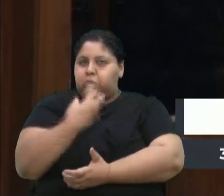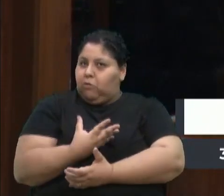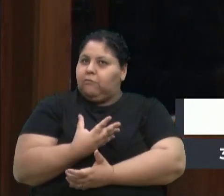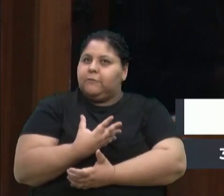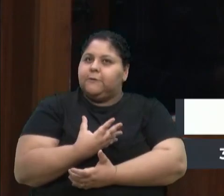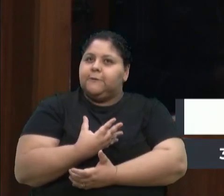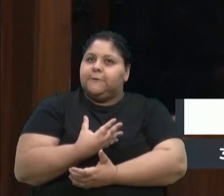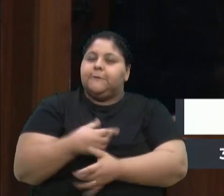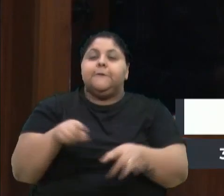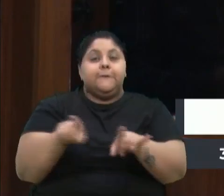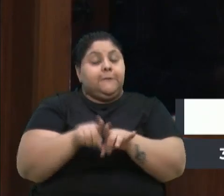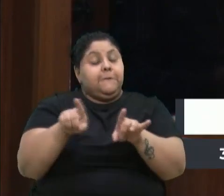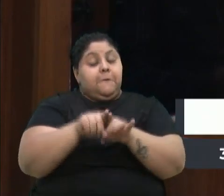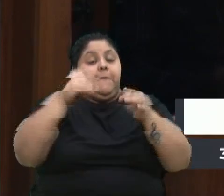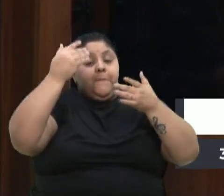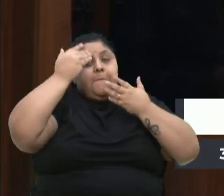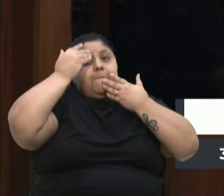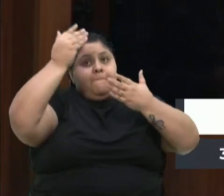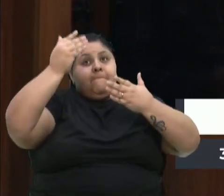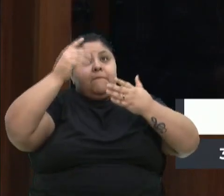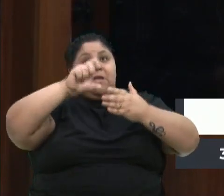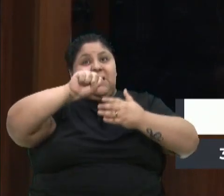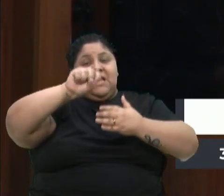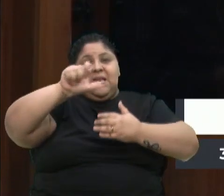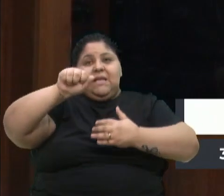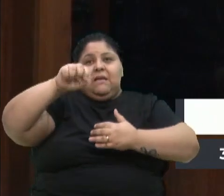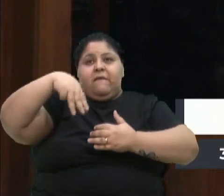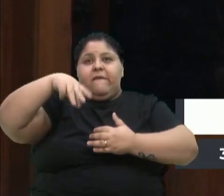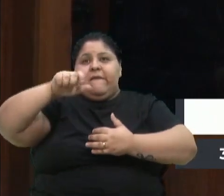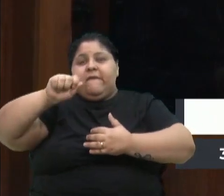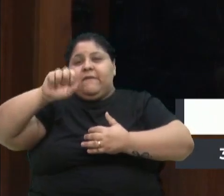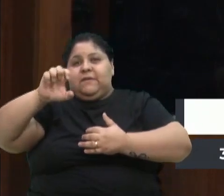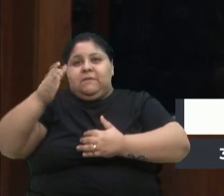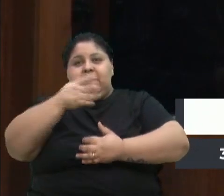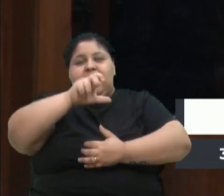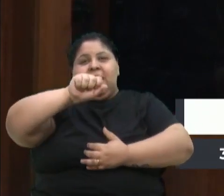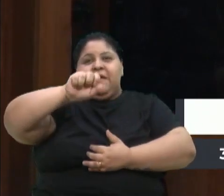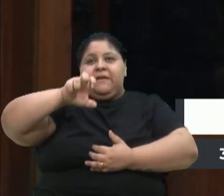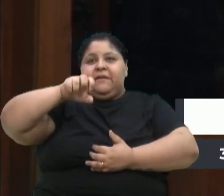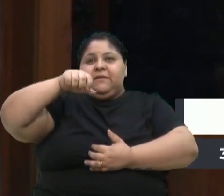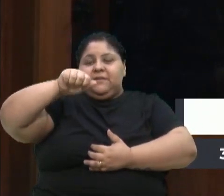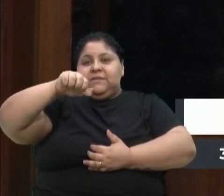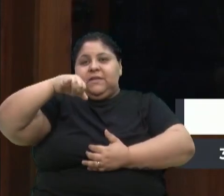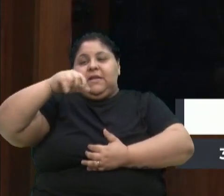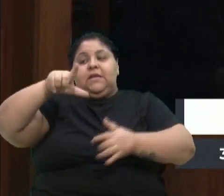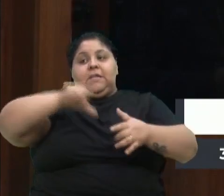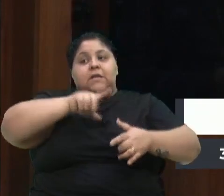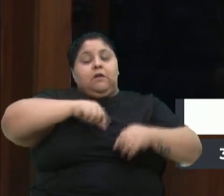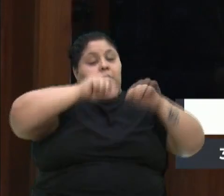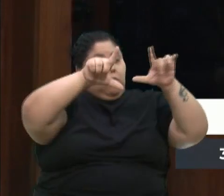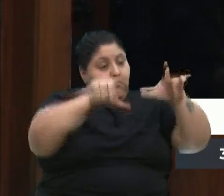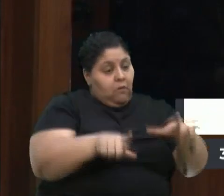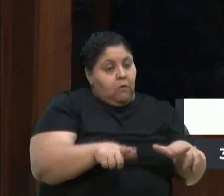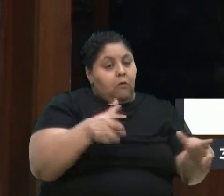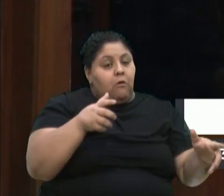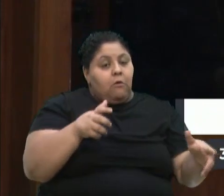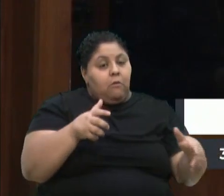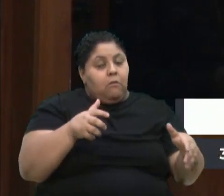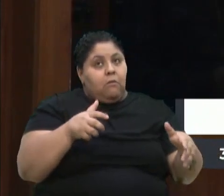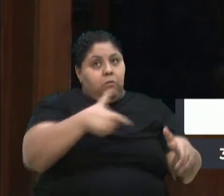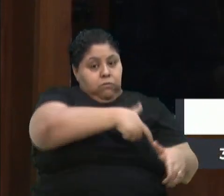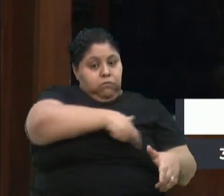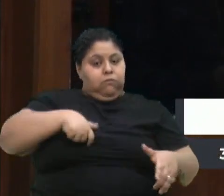Estendemos nossos agradecimentos ao SAMAI, ao SESI, onde temos nossa sede, parceiros fundamentais